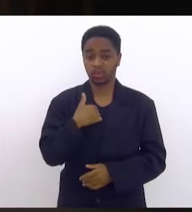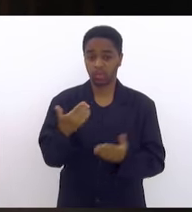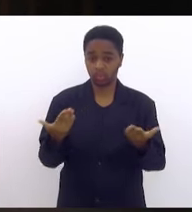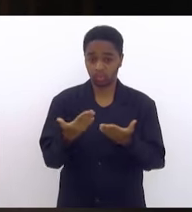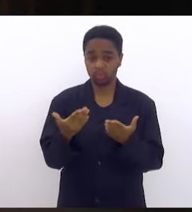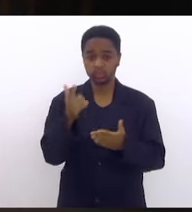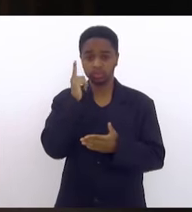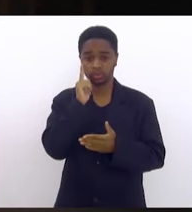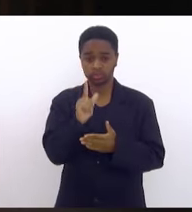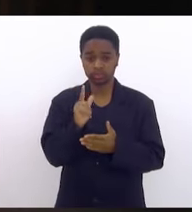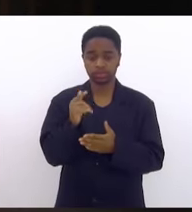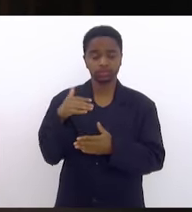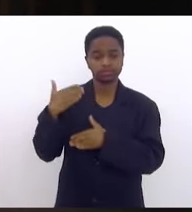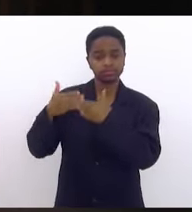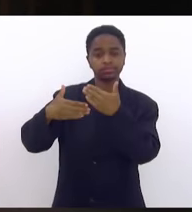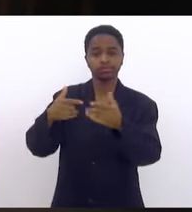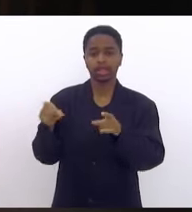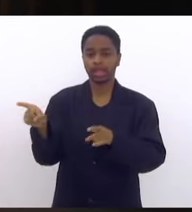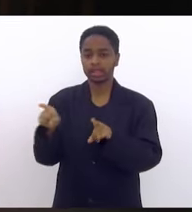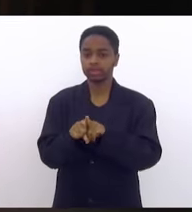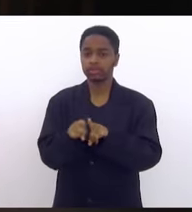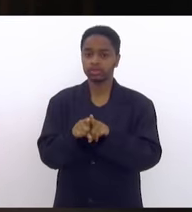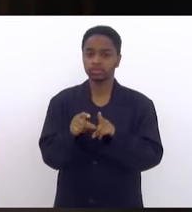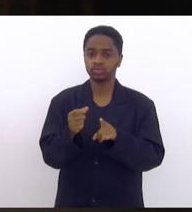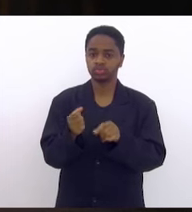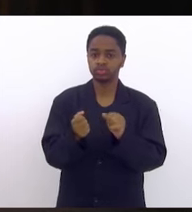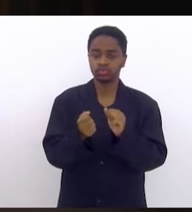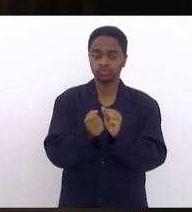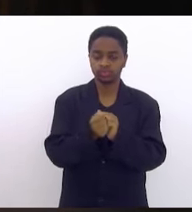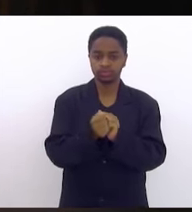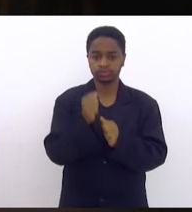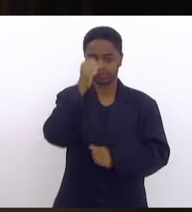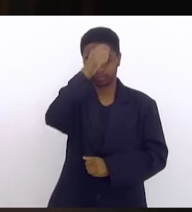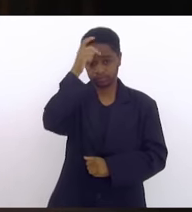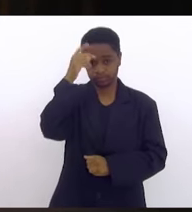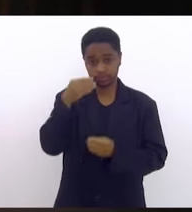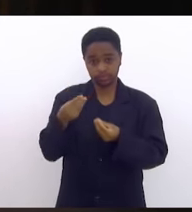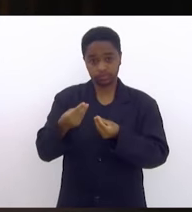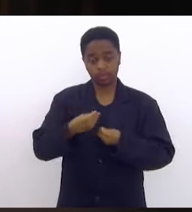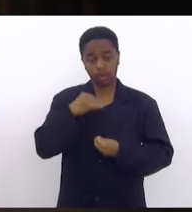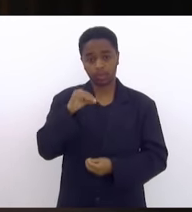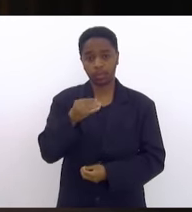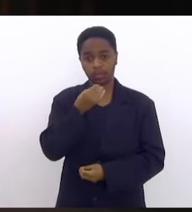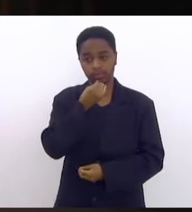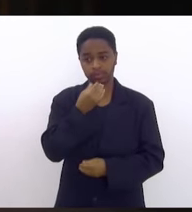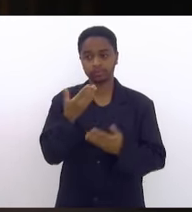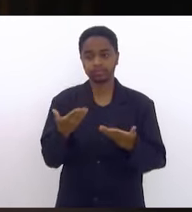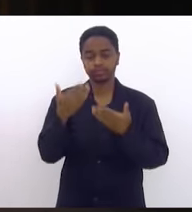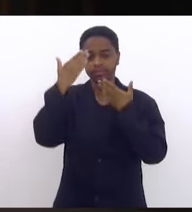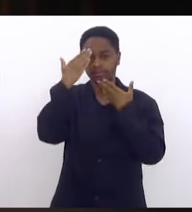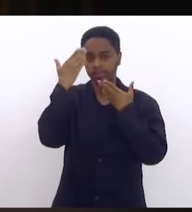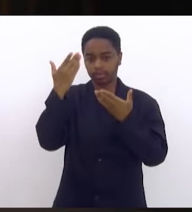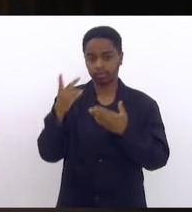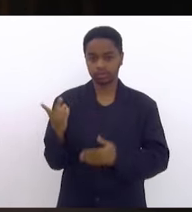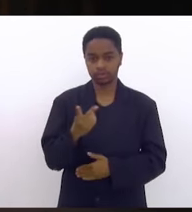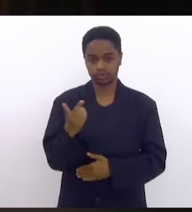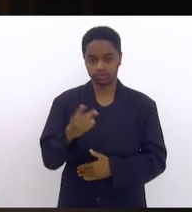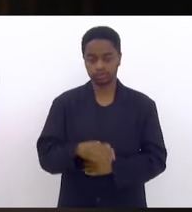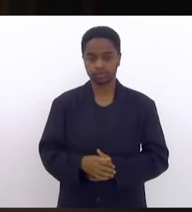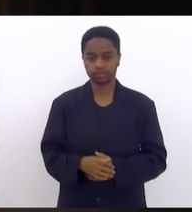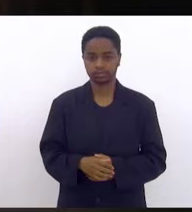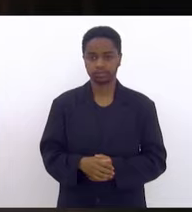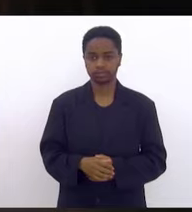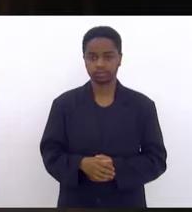porque ele honrou juntamente com o Luiz Cláudio e criou essa oportunidade para que eu estivesse lá. Então, eu tenho muita gratidão a vocês.